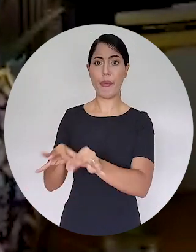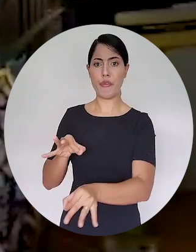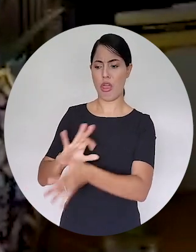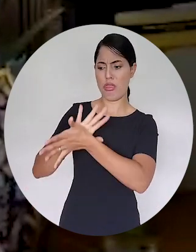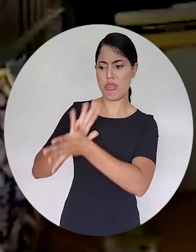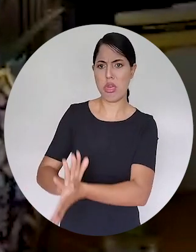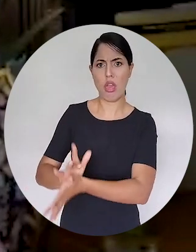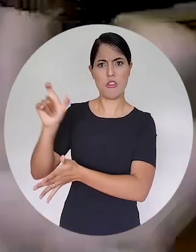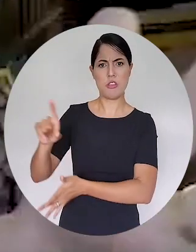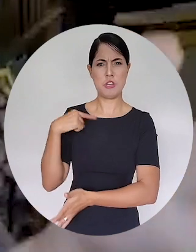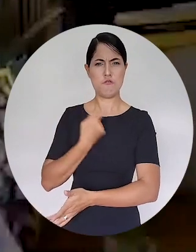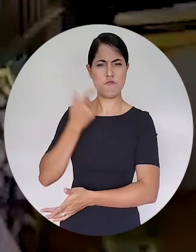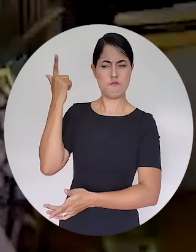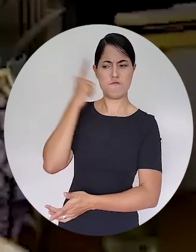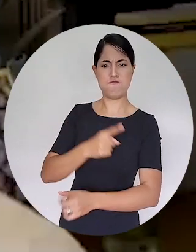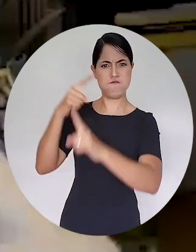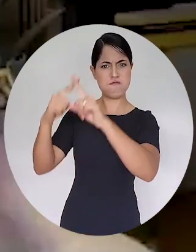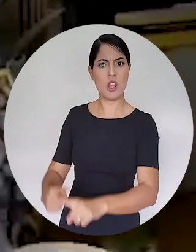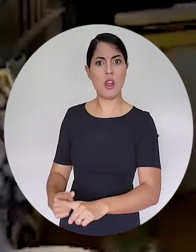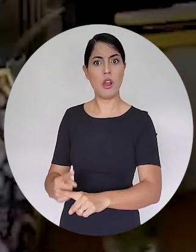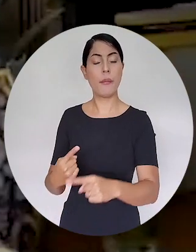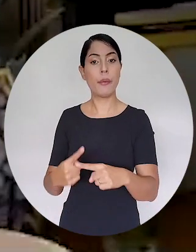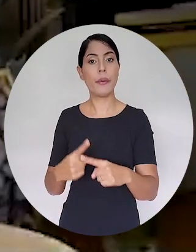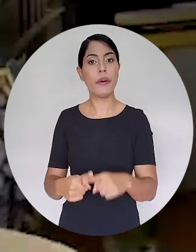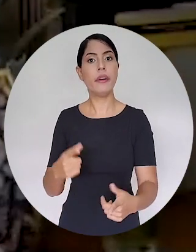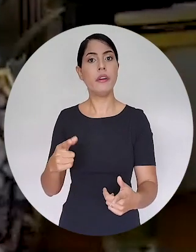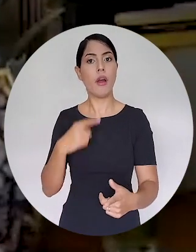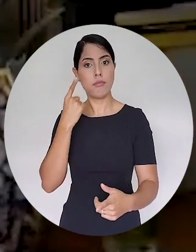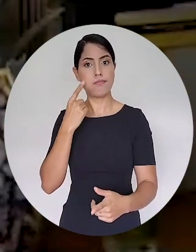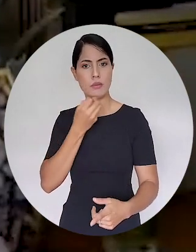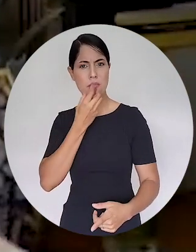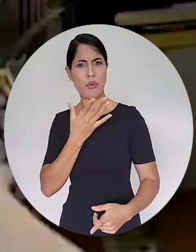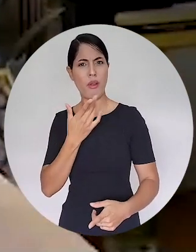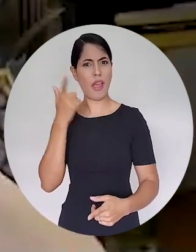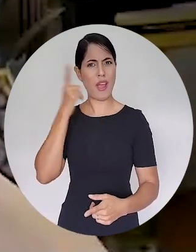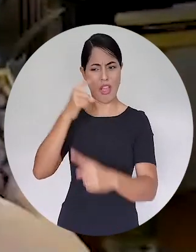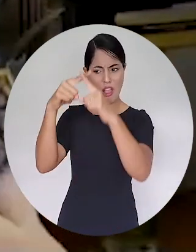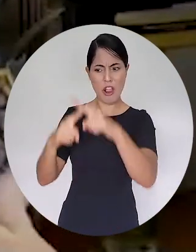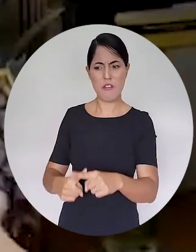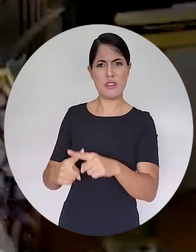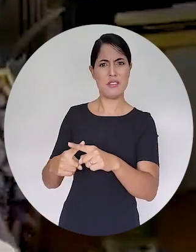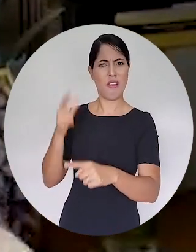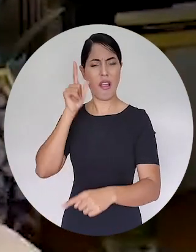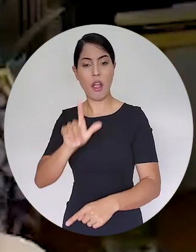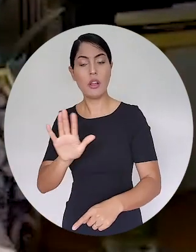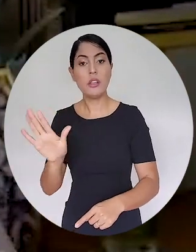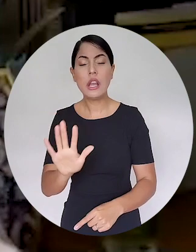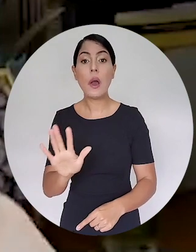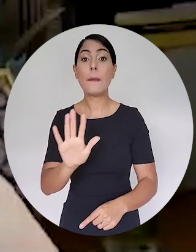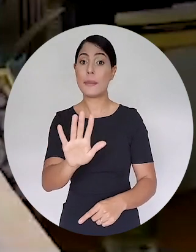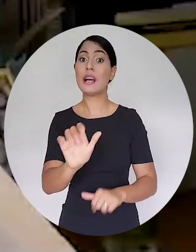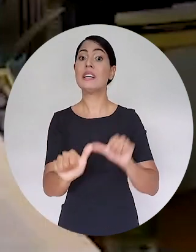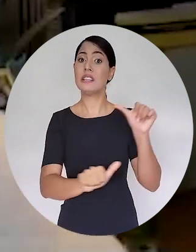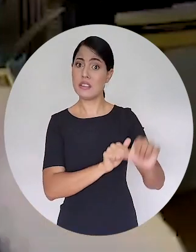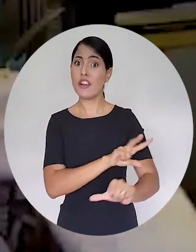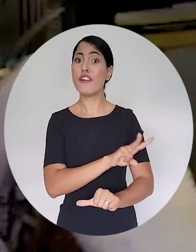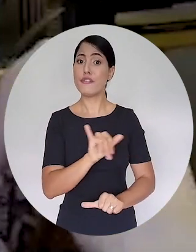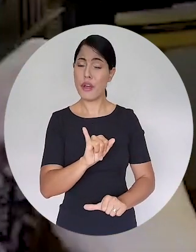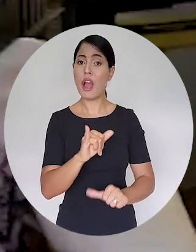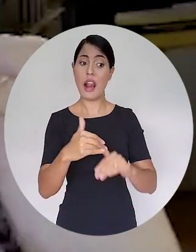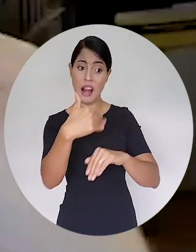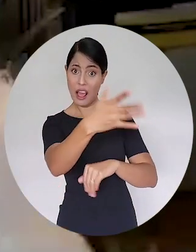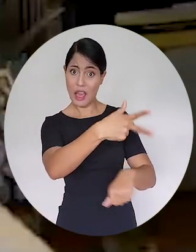esmigalhar a parte contrária e ganhar, porque o advogado bom é o advogado que ganha uma causa. Só que isso é uma mudança que já